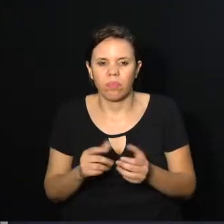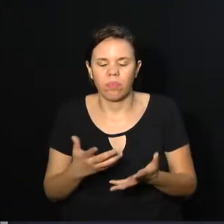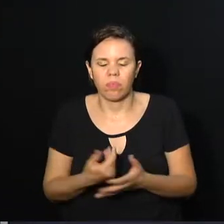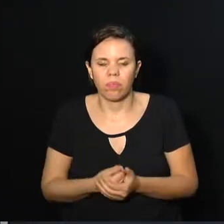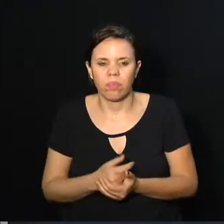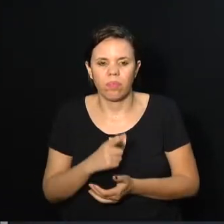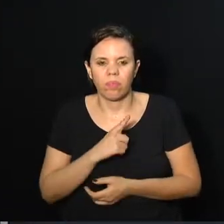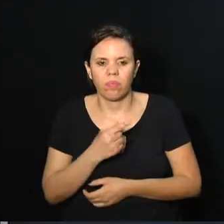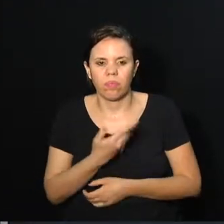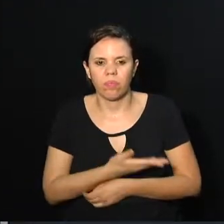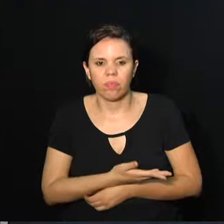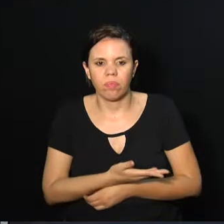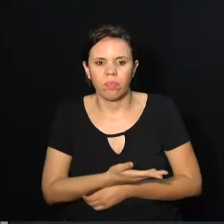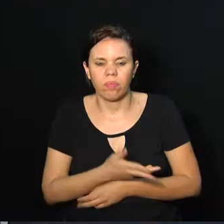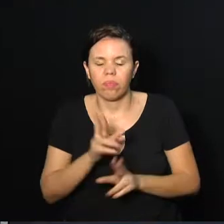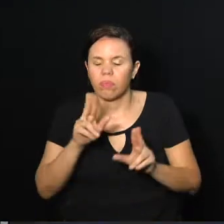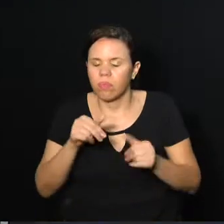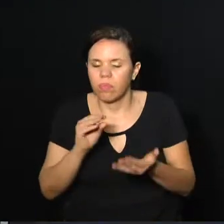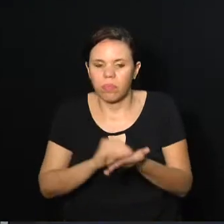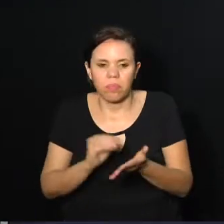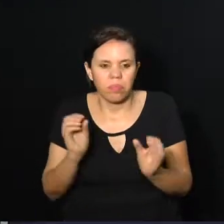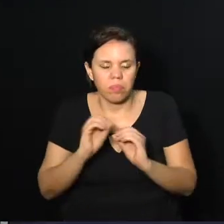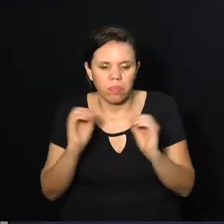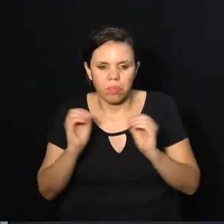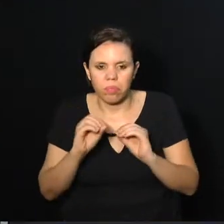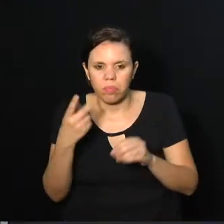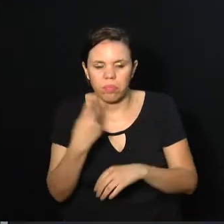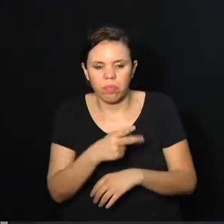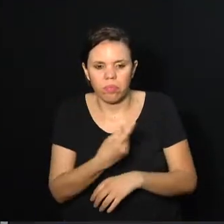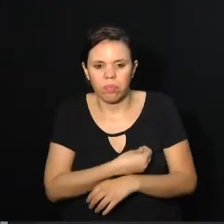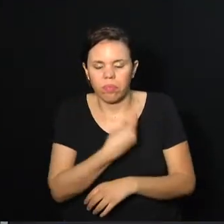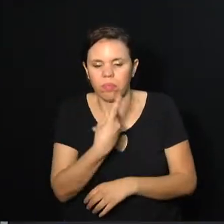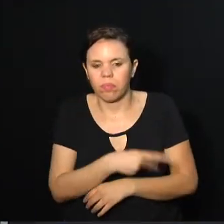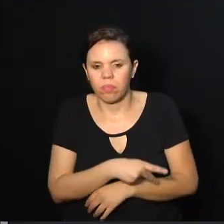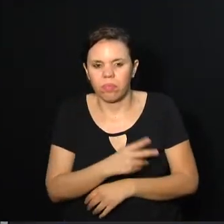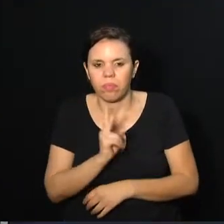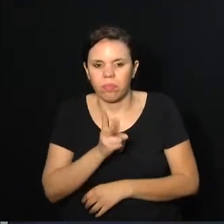certo? Nunca faltou nada para ele. E